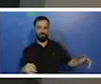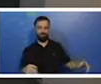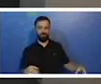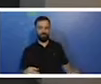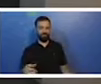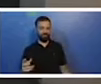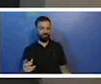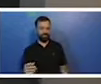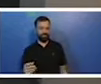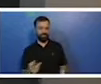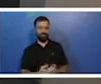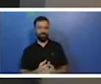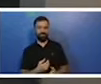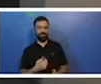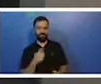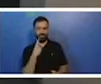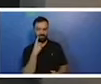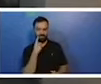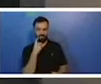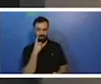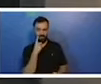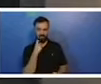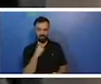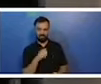E ai ai ai ai ai